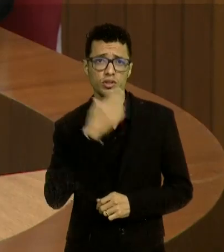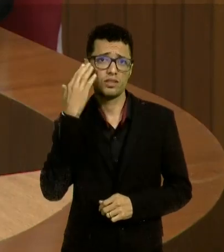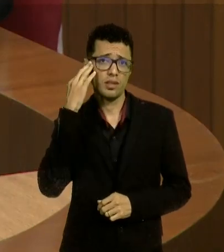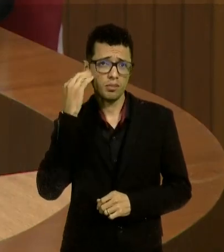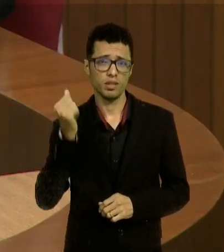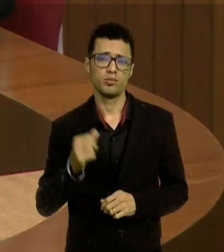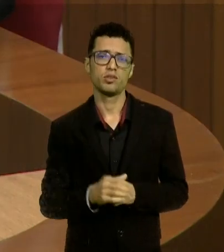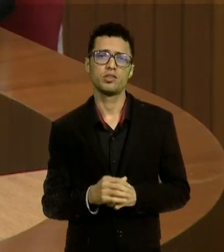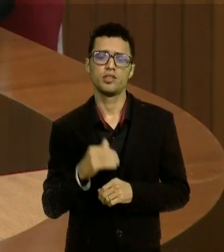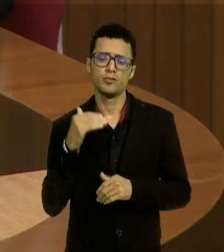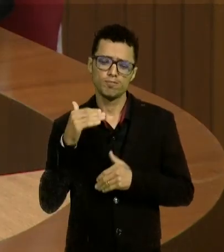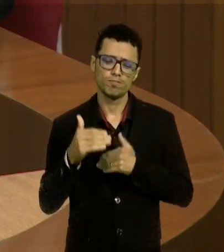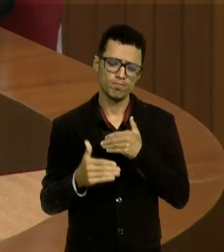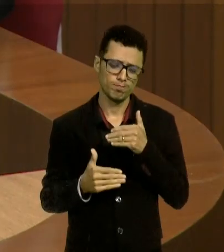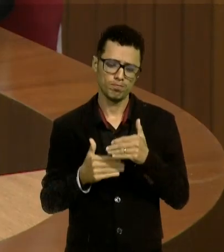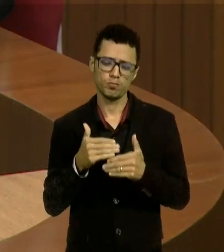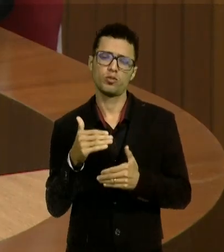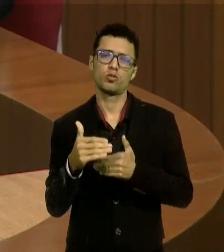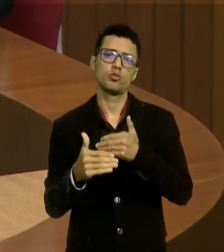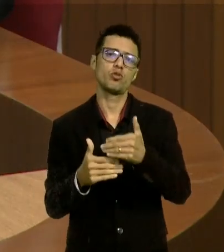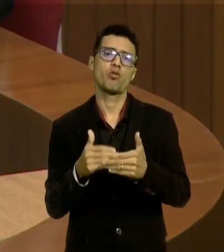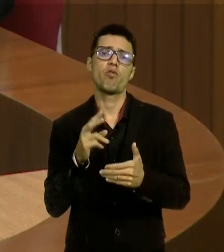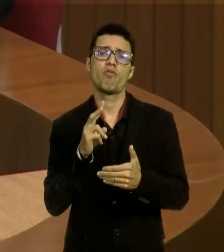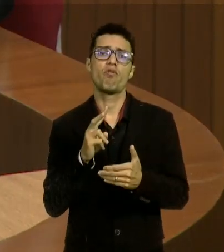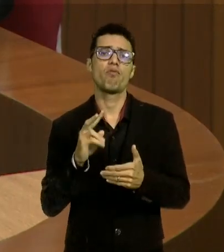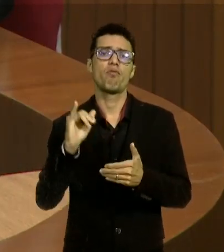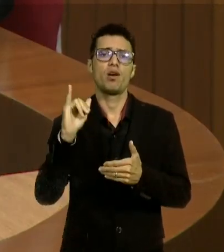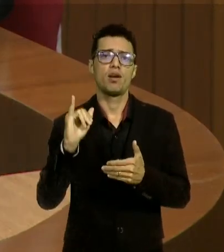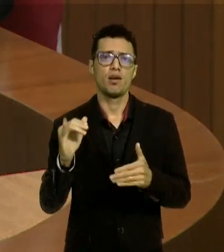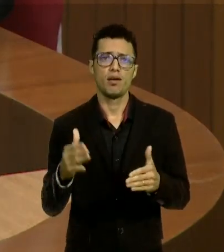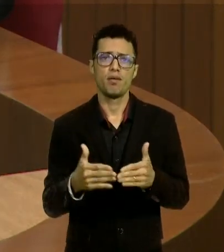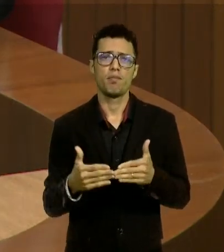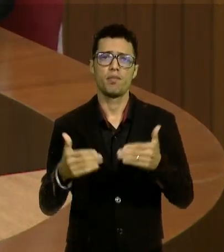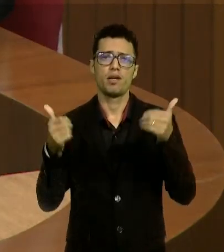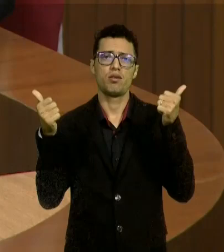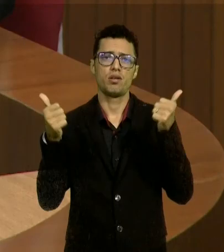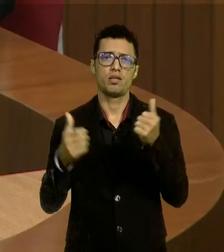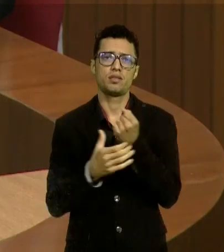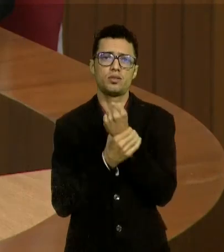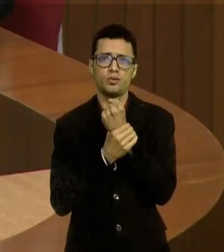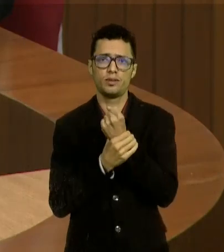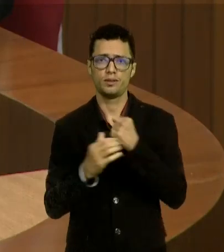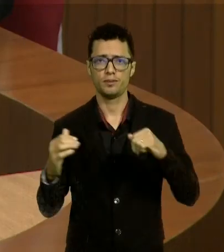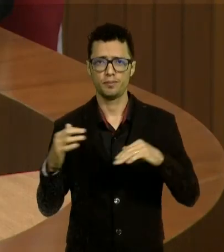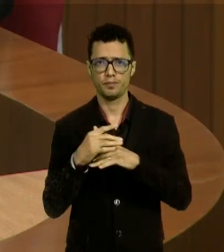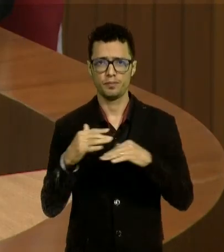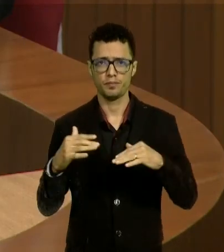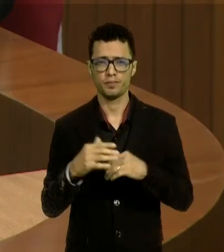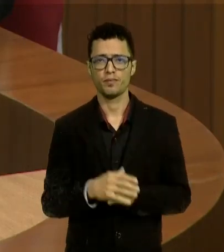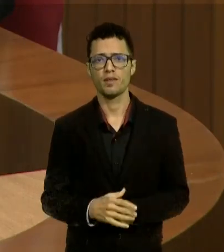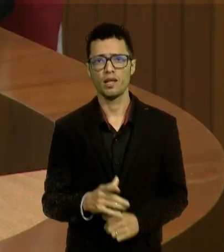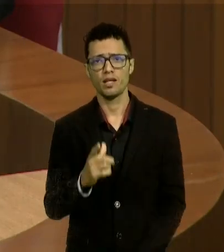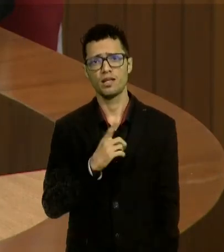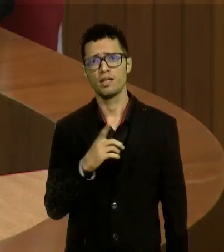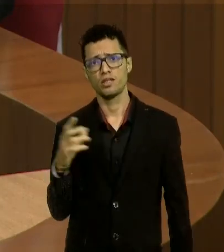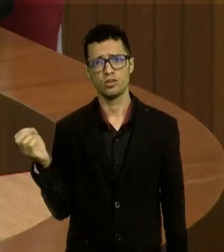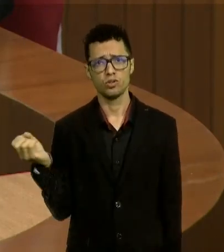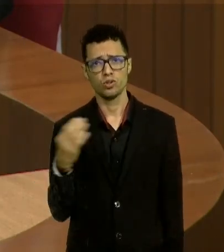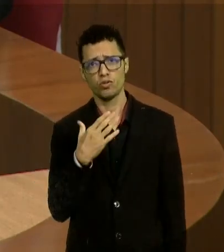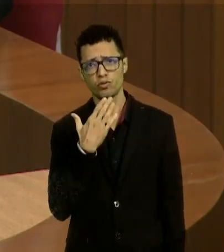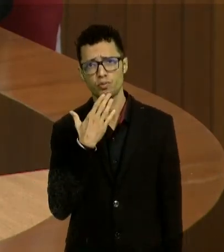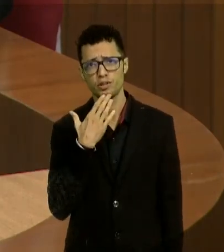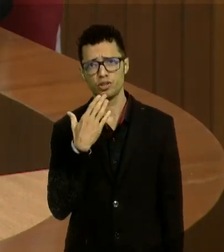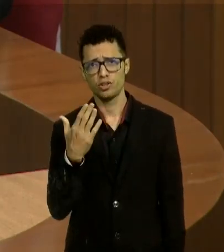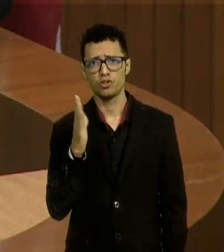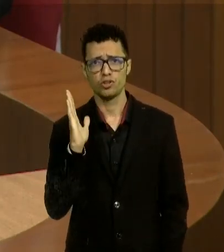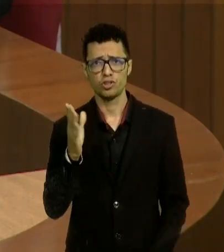a segurança da nossa cidade. E o que agora o meu novo pedido, já feito há bastante tempo, eu tenho certeza